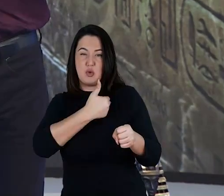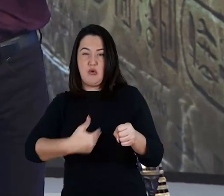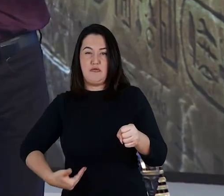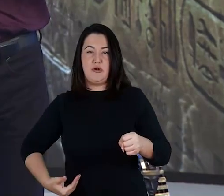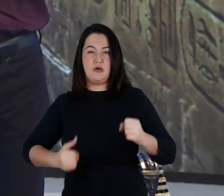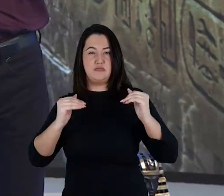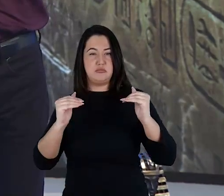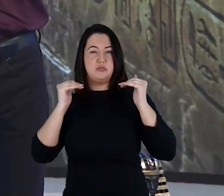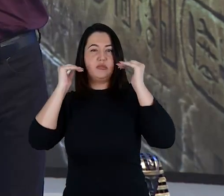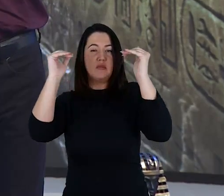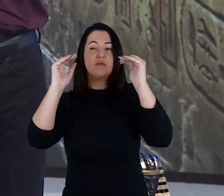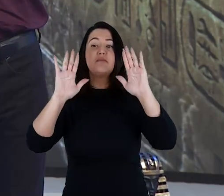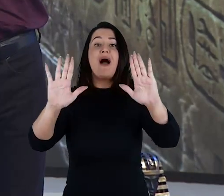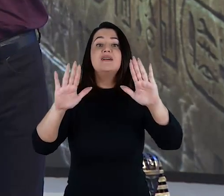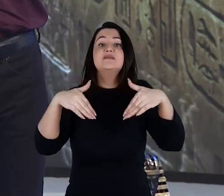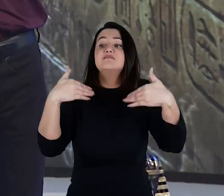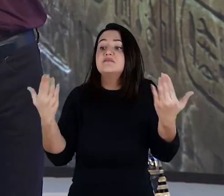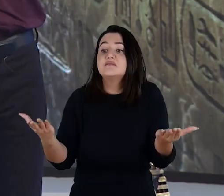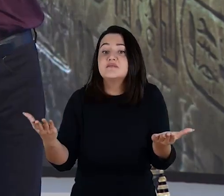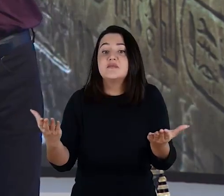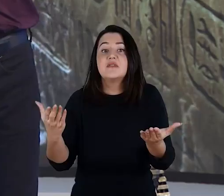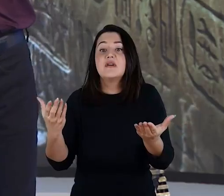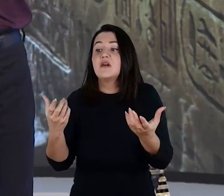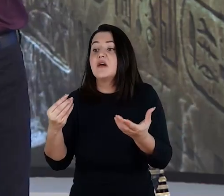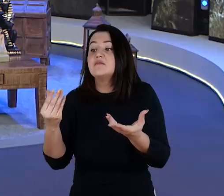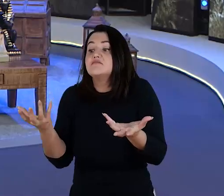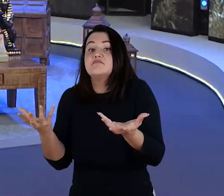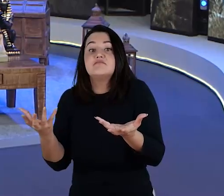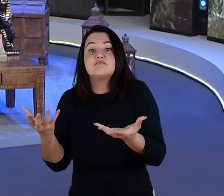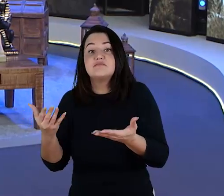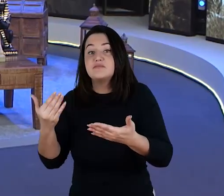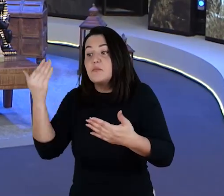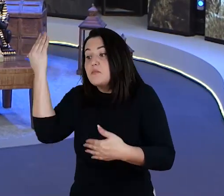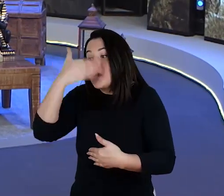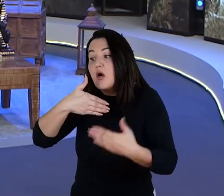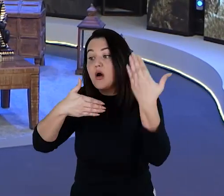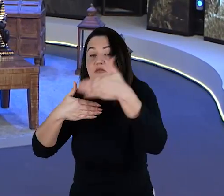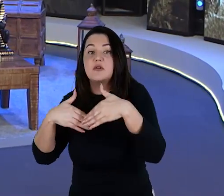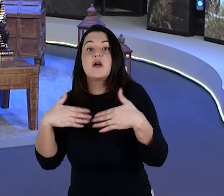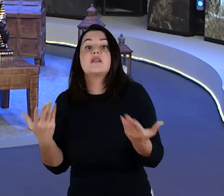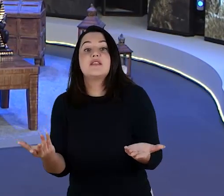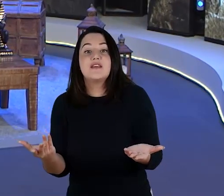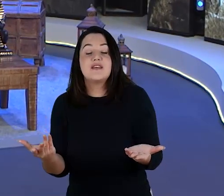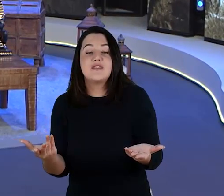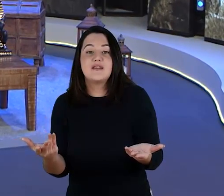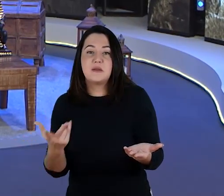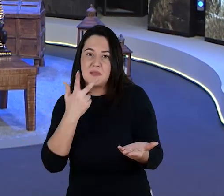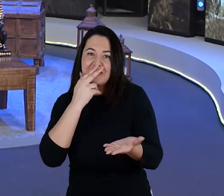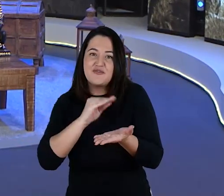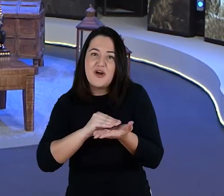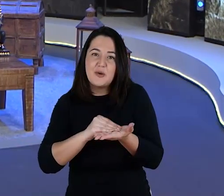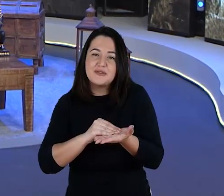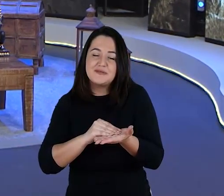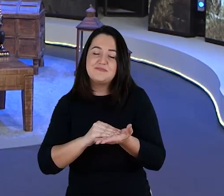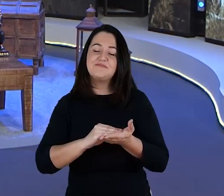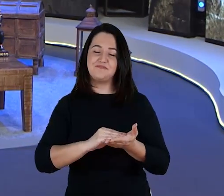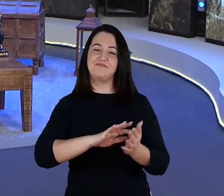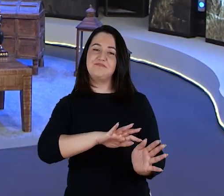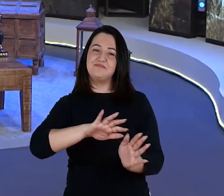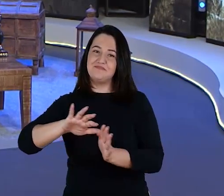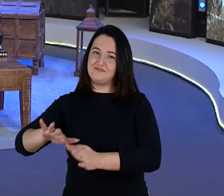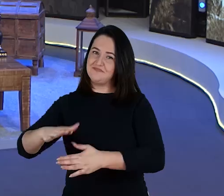existido, onde estaria a sua evidência? Bem, o nome que os designa, hititas,